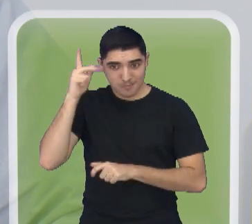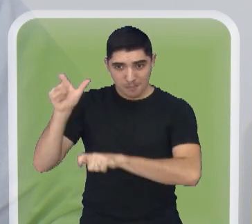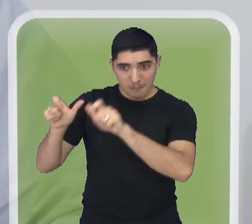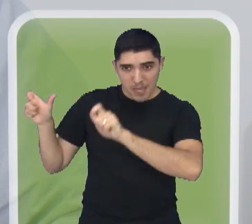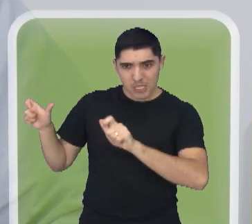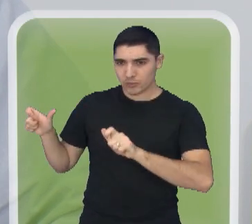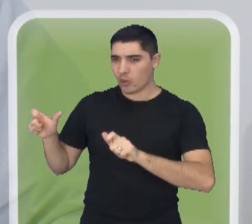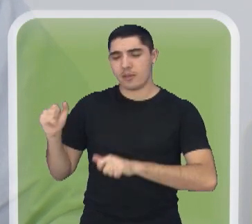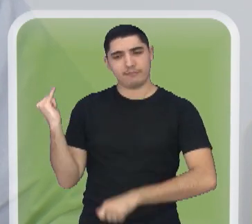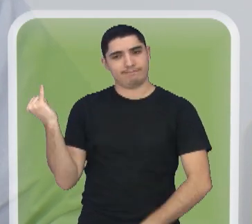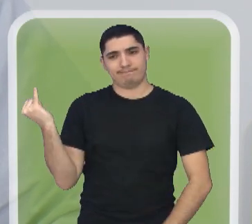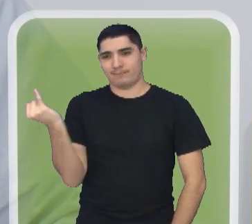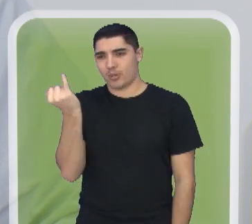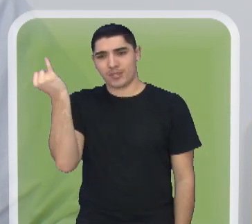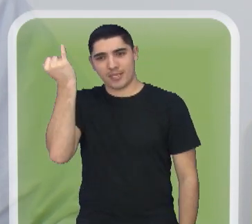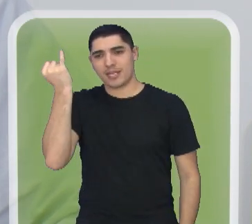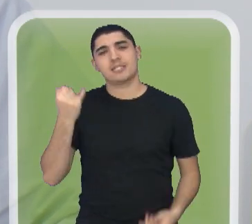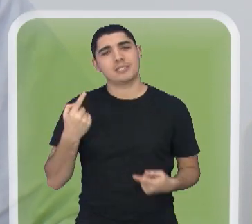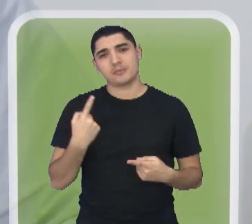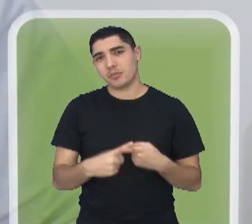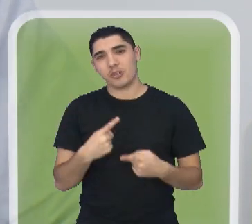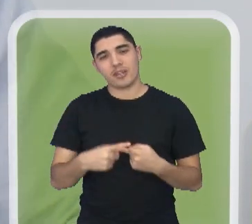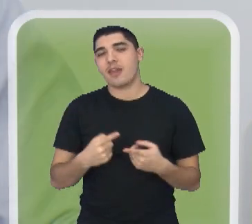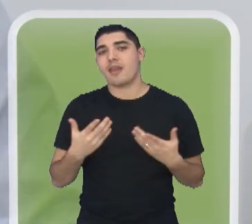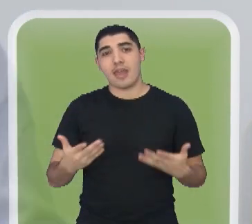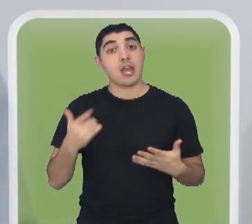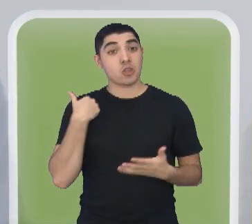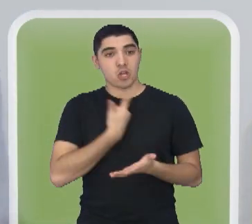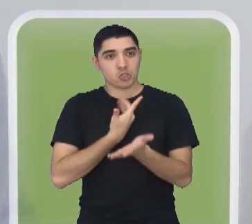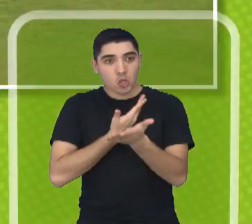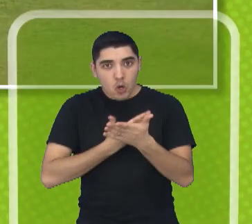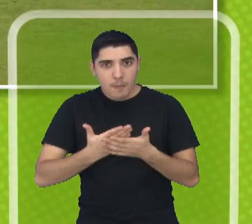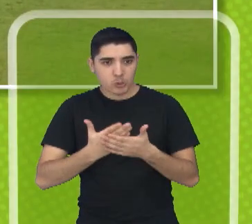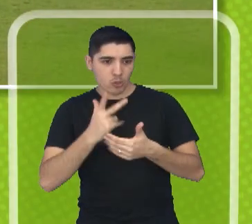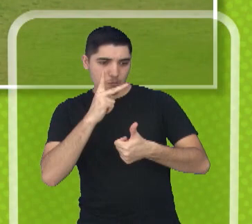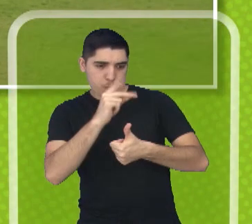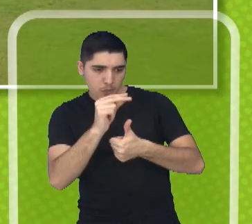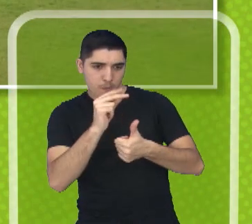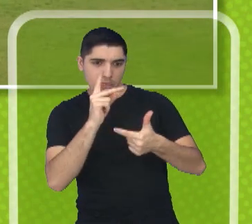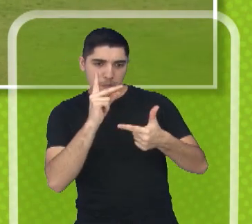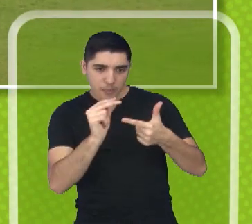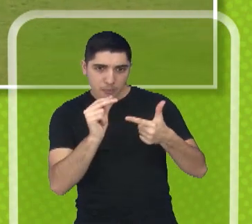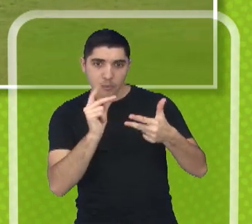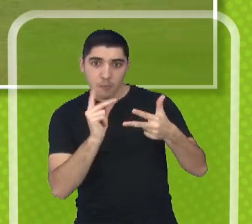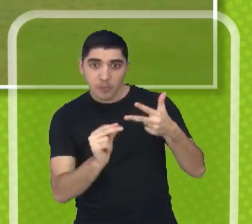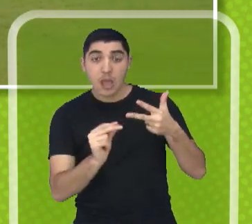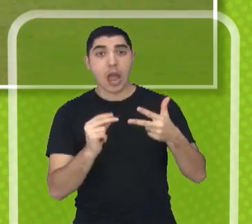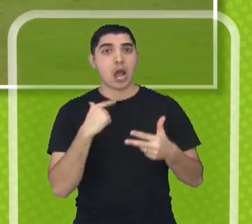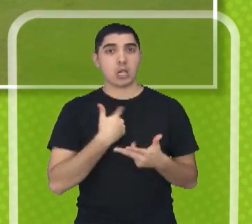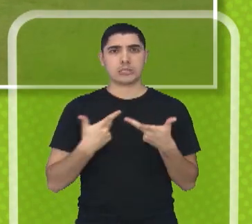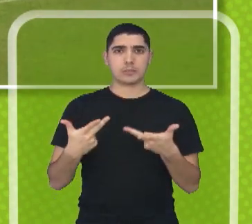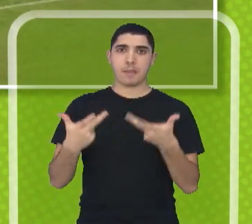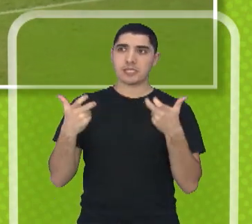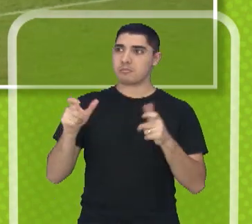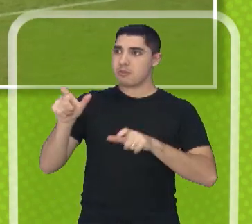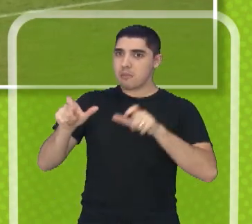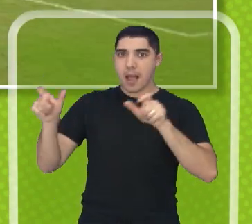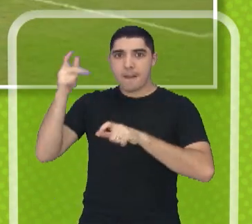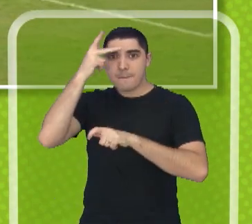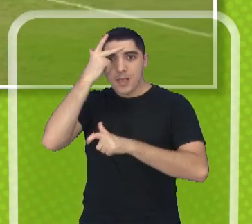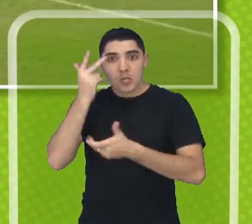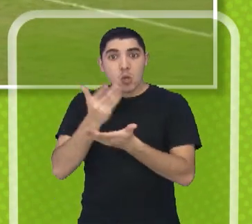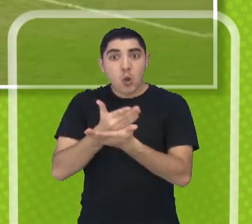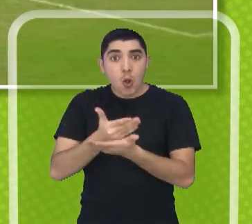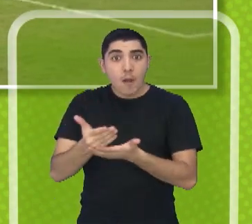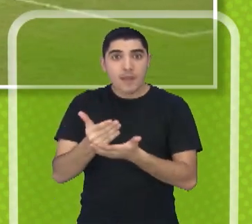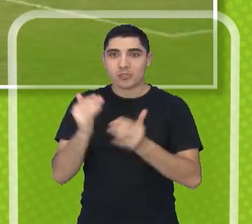bloco, acho que a gente começou a ganhar alguns jogos, a gente sentiu que houve um otimismo, uma atmosfera muito positiva aqui